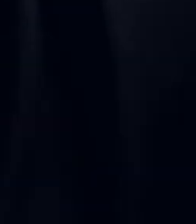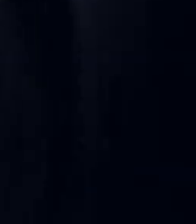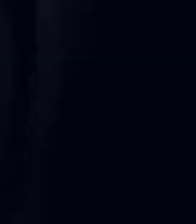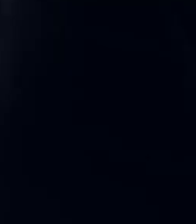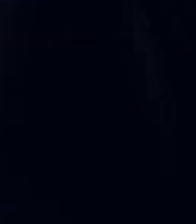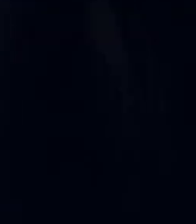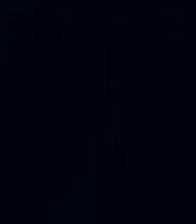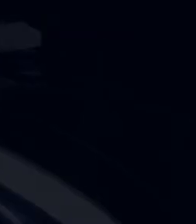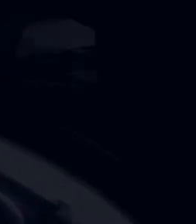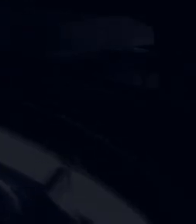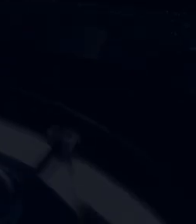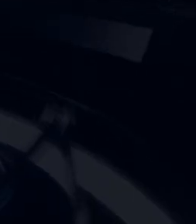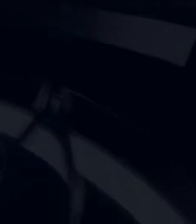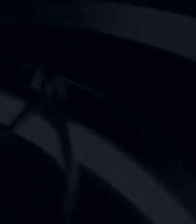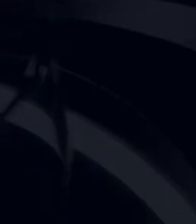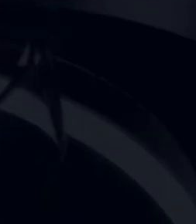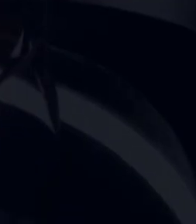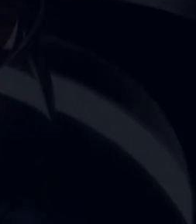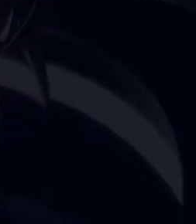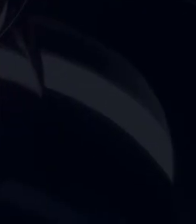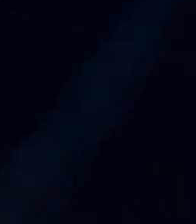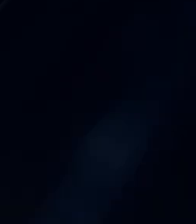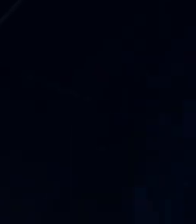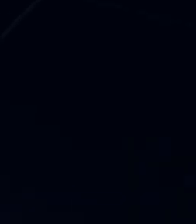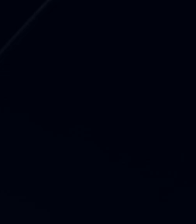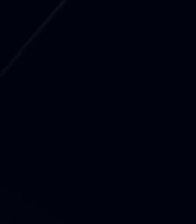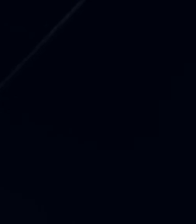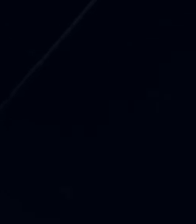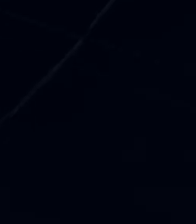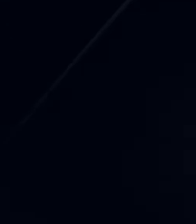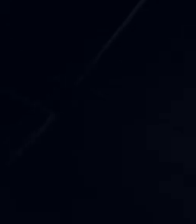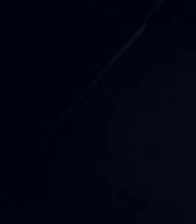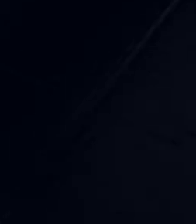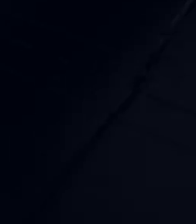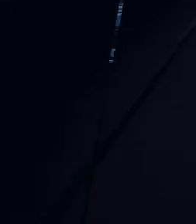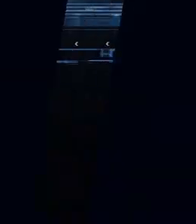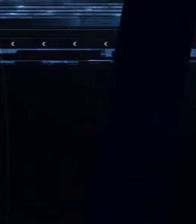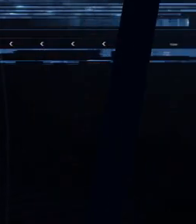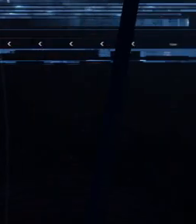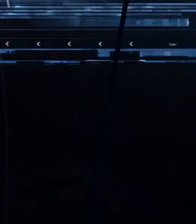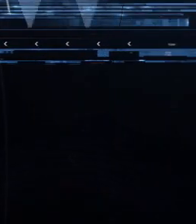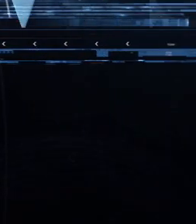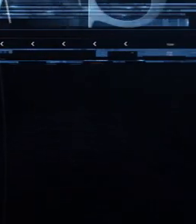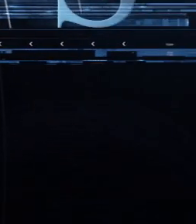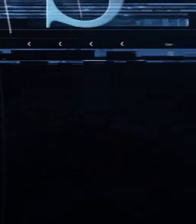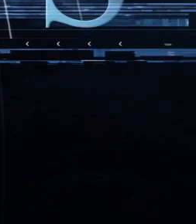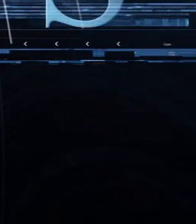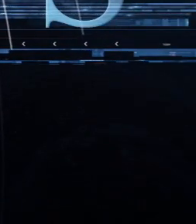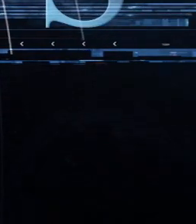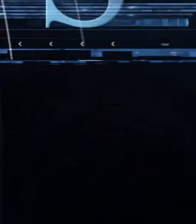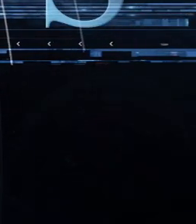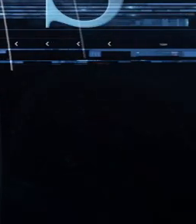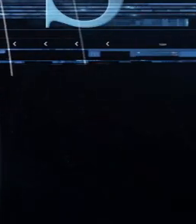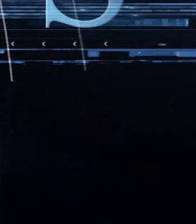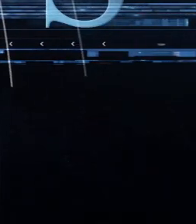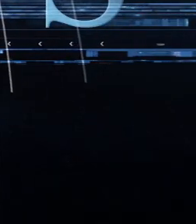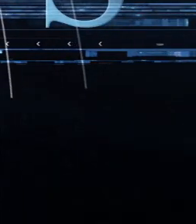aprovad com.br aqui você fica bem informado a qualquer momento mais